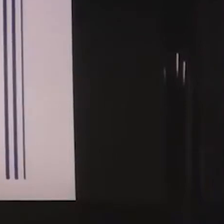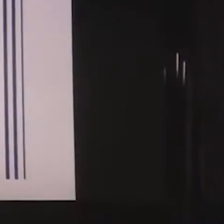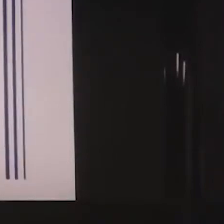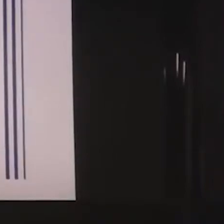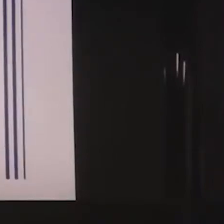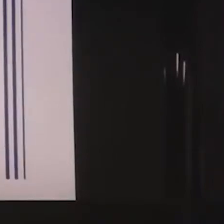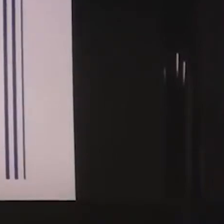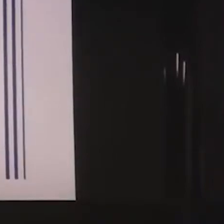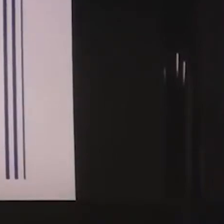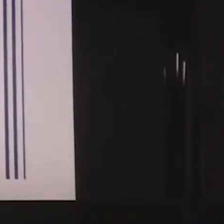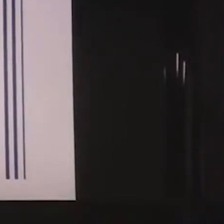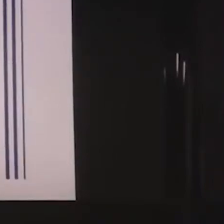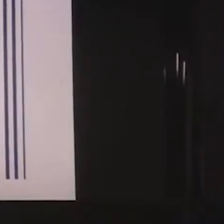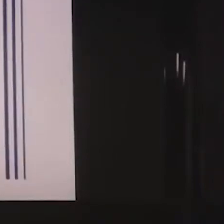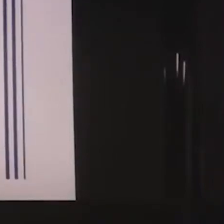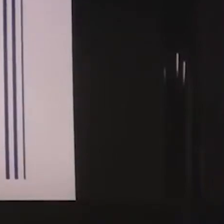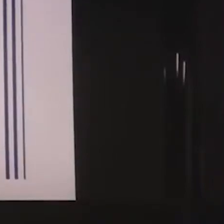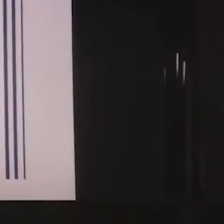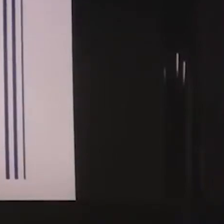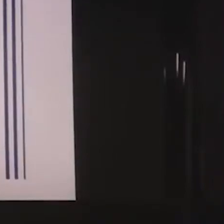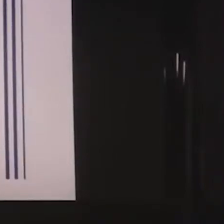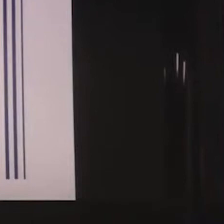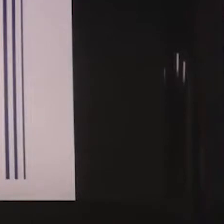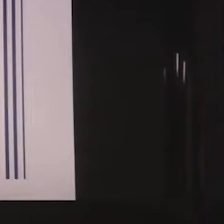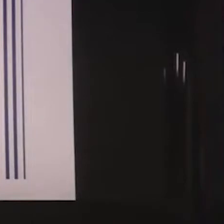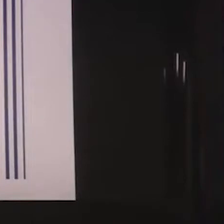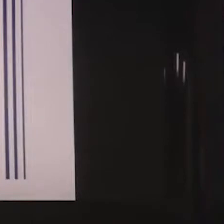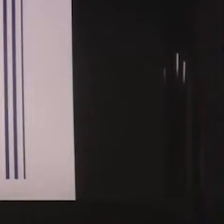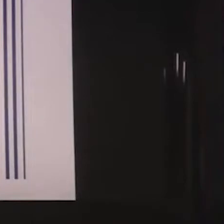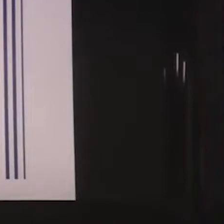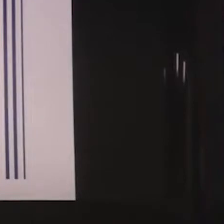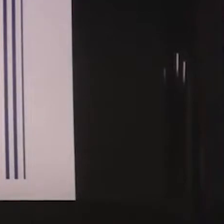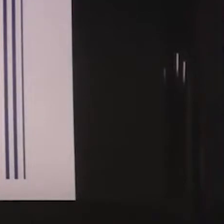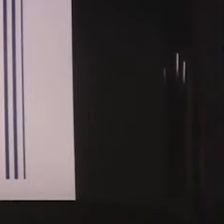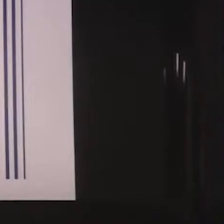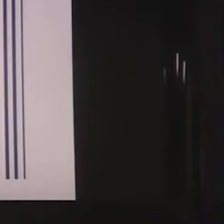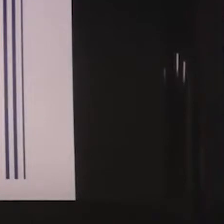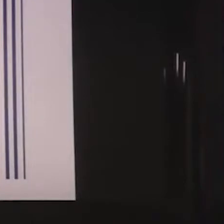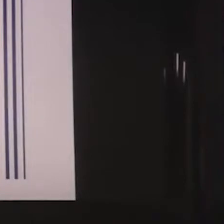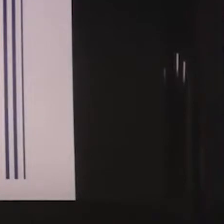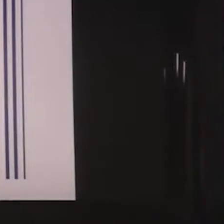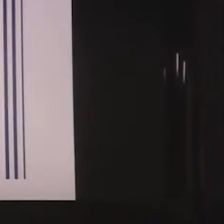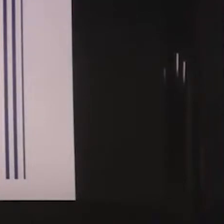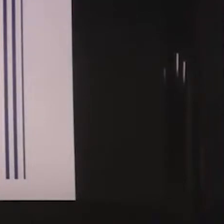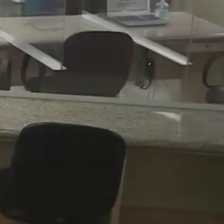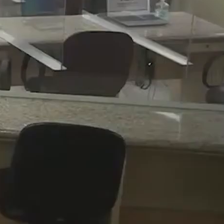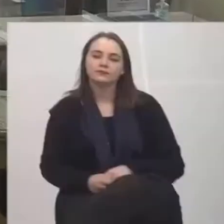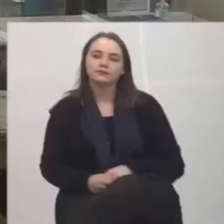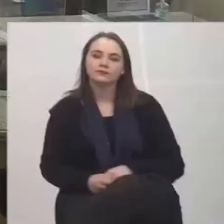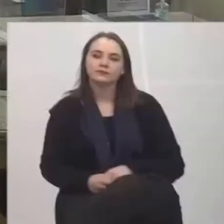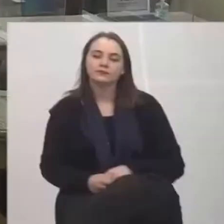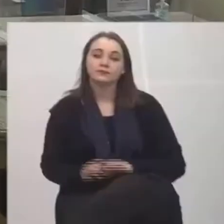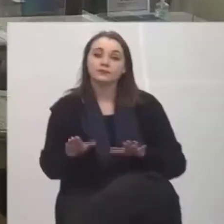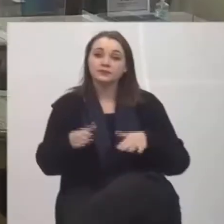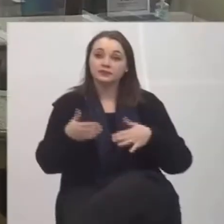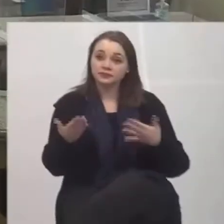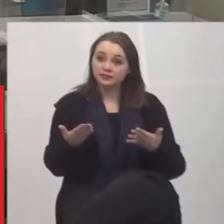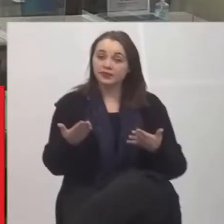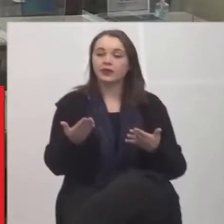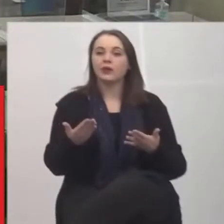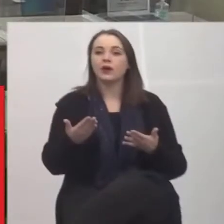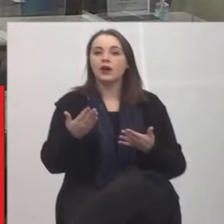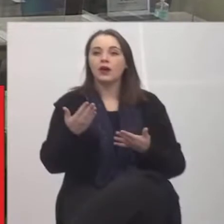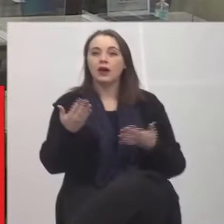a gente precisa lembrar que 2021 é o ano da vacina, tá? Então, o bem mais esperado chegou.